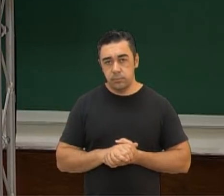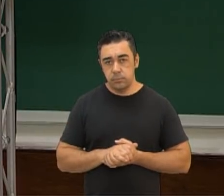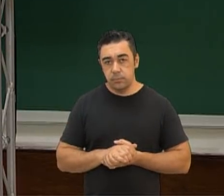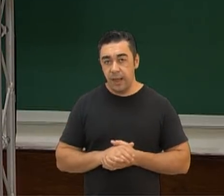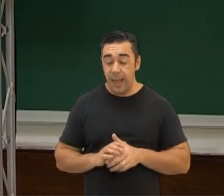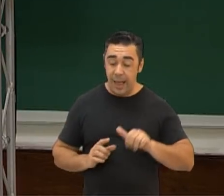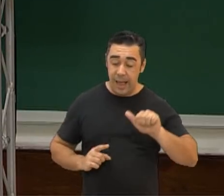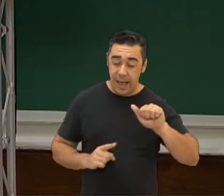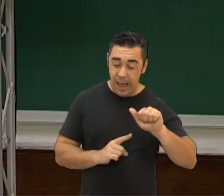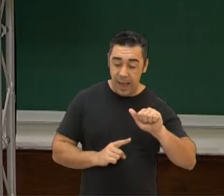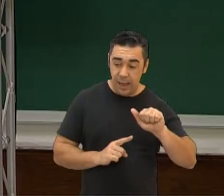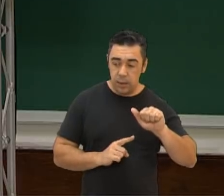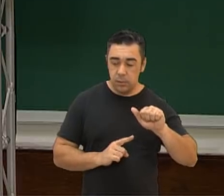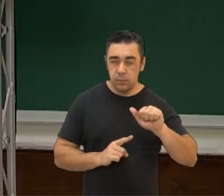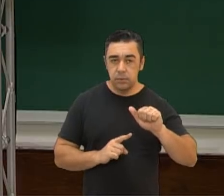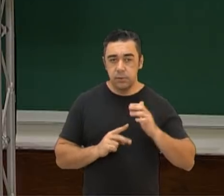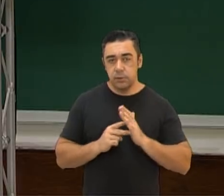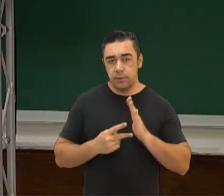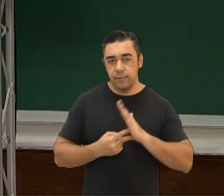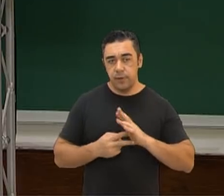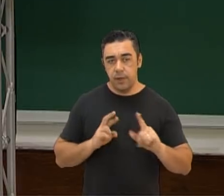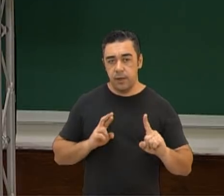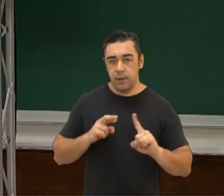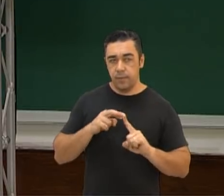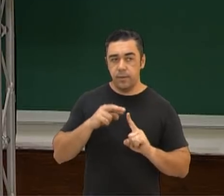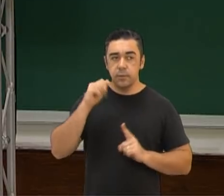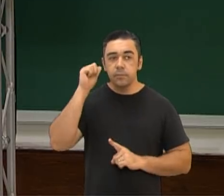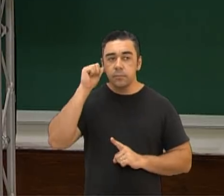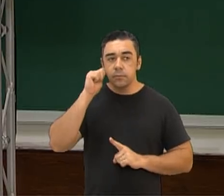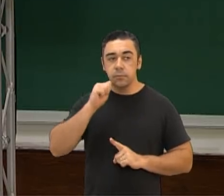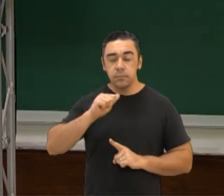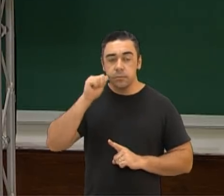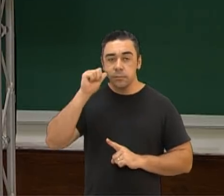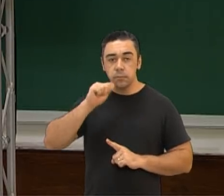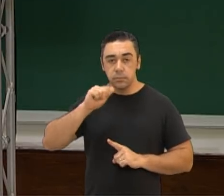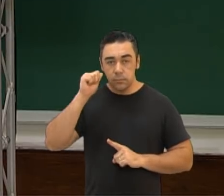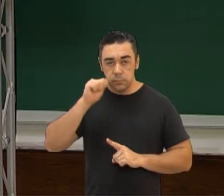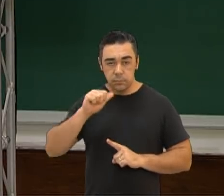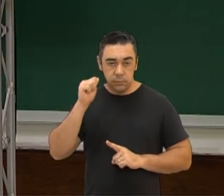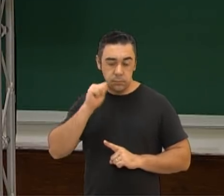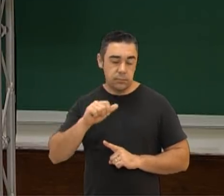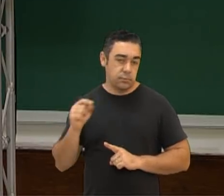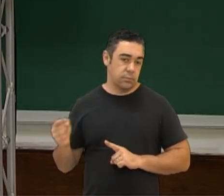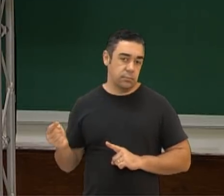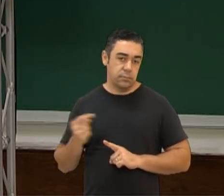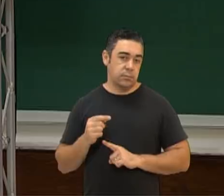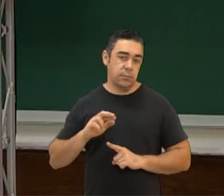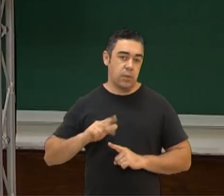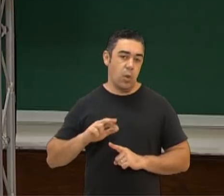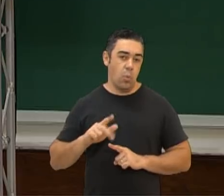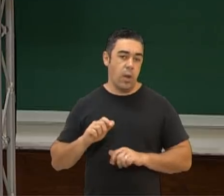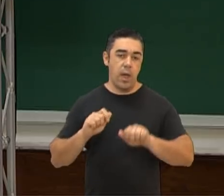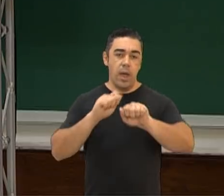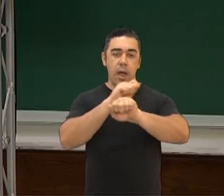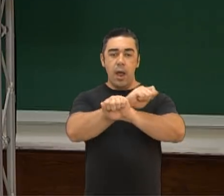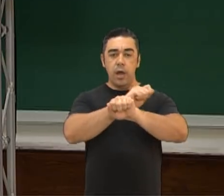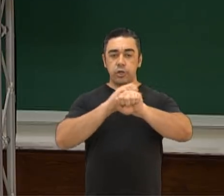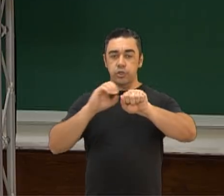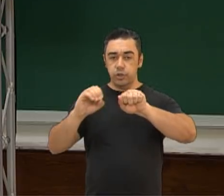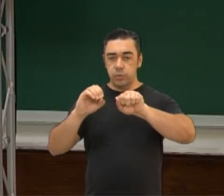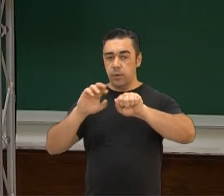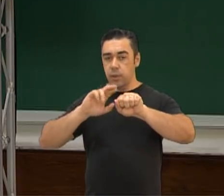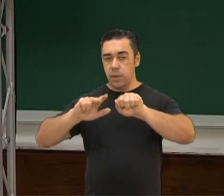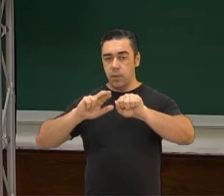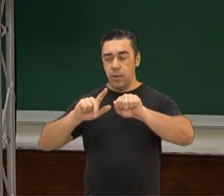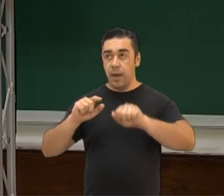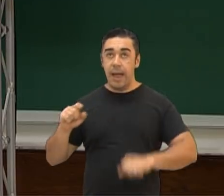uma referência que feita por esse pronome a. Esse a deixou de ser artigo definido, né? Não